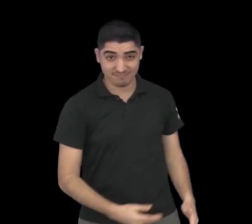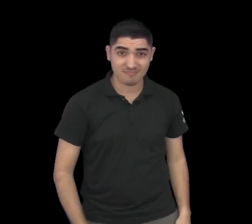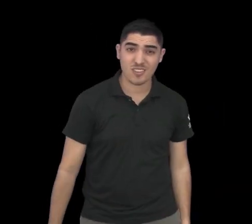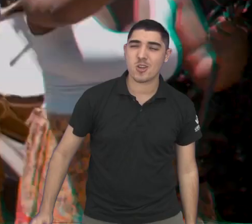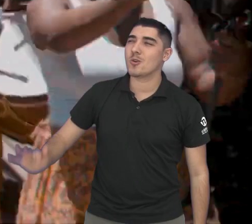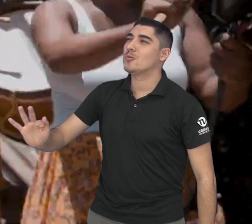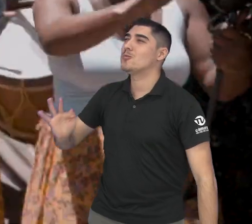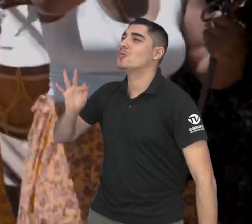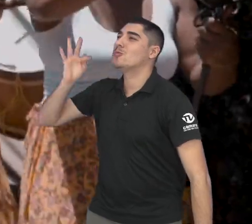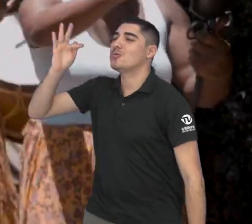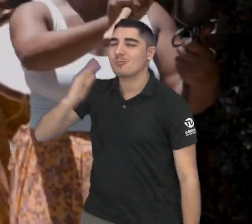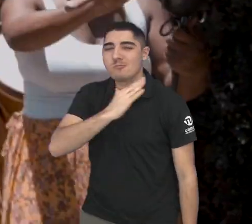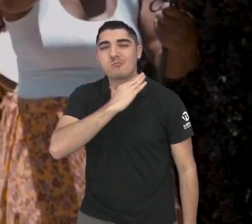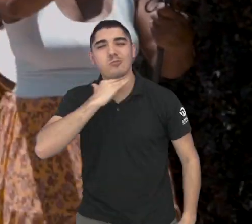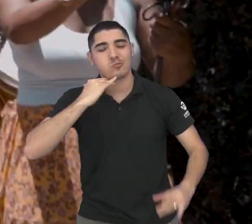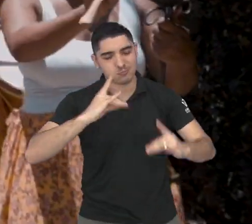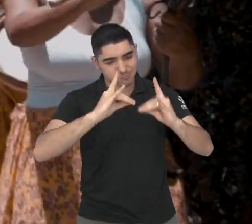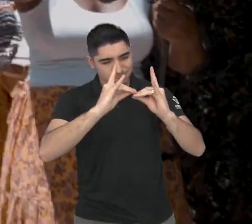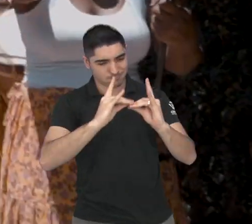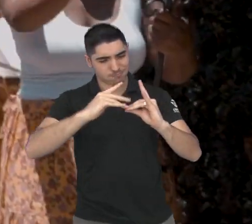Quando eu morrer,